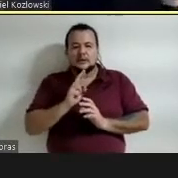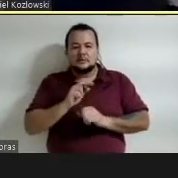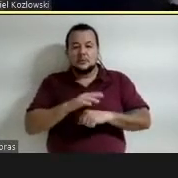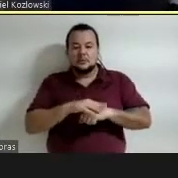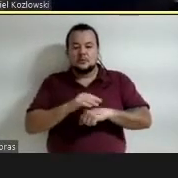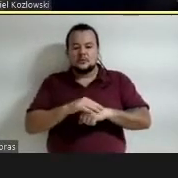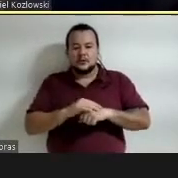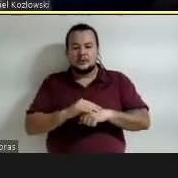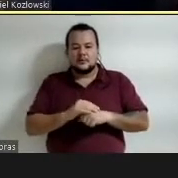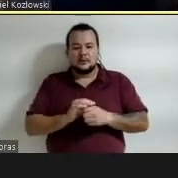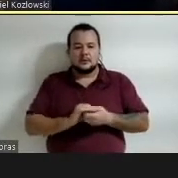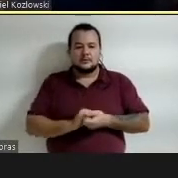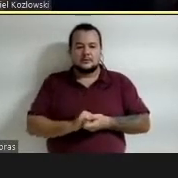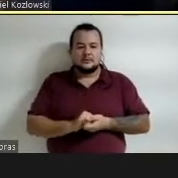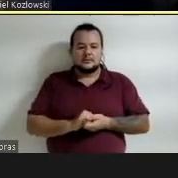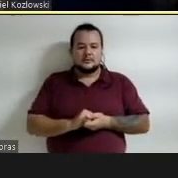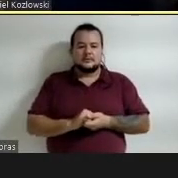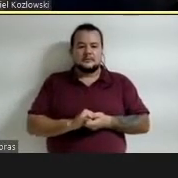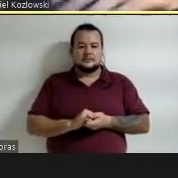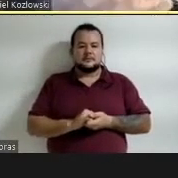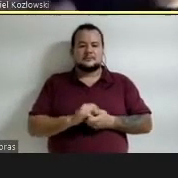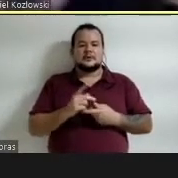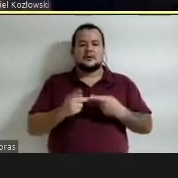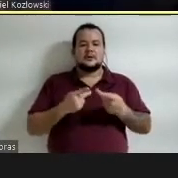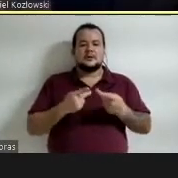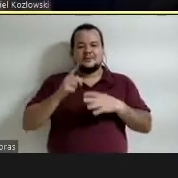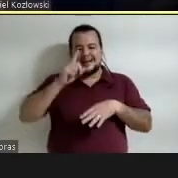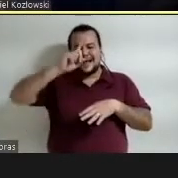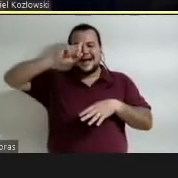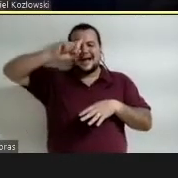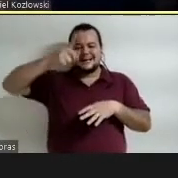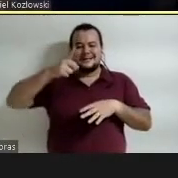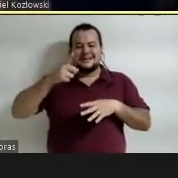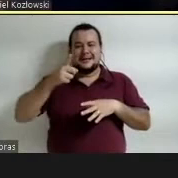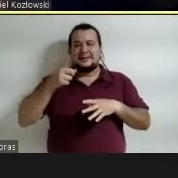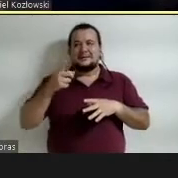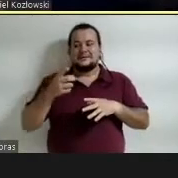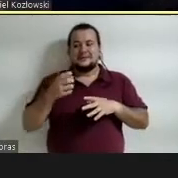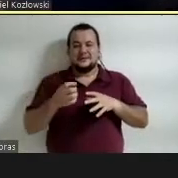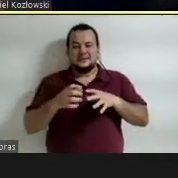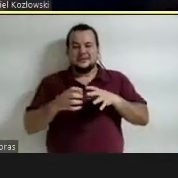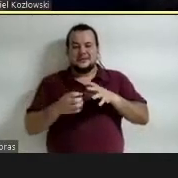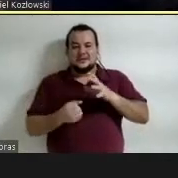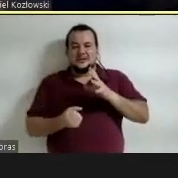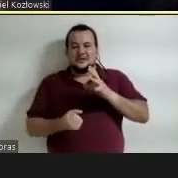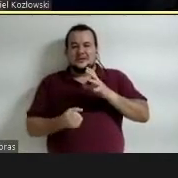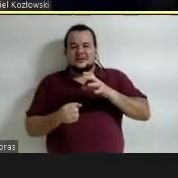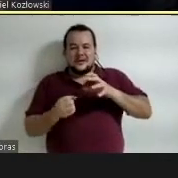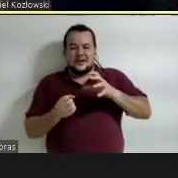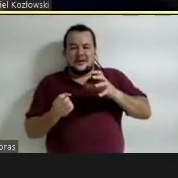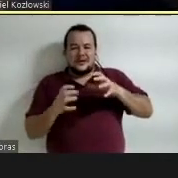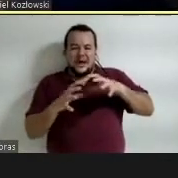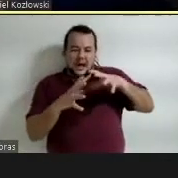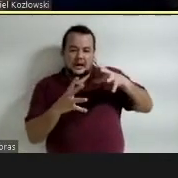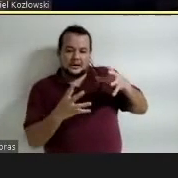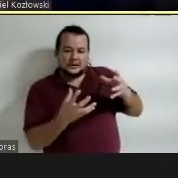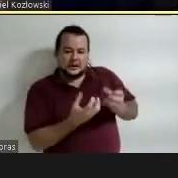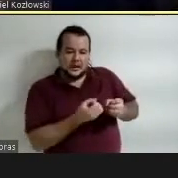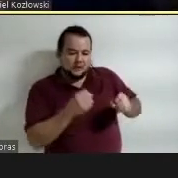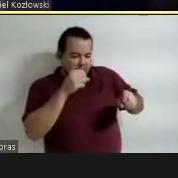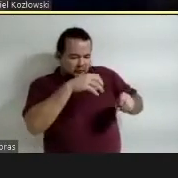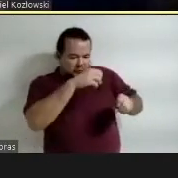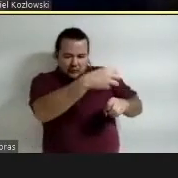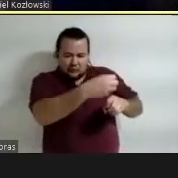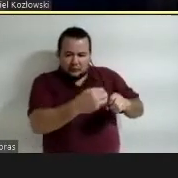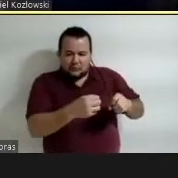repletes terra, que é a ideia de encher o planeta Terra. E ele responde com uma proposta de ruralizar a cidade e